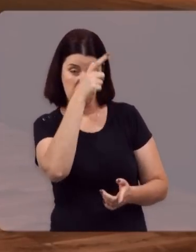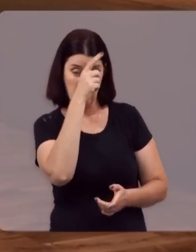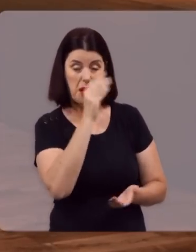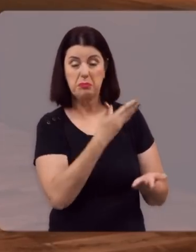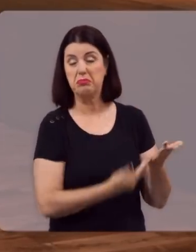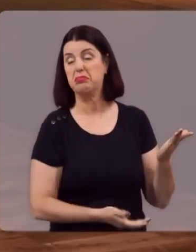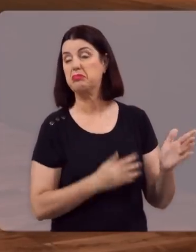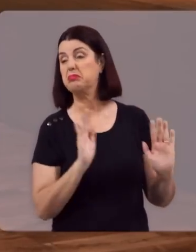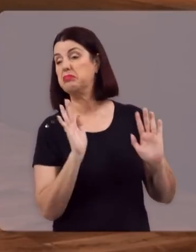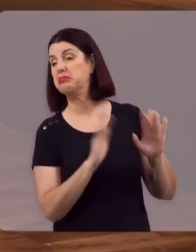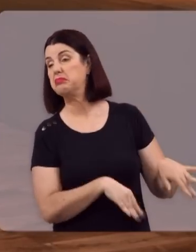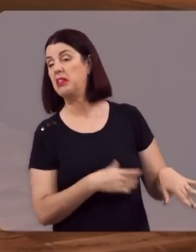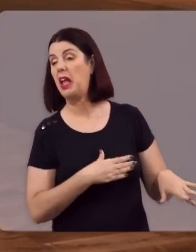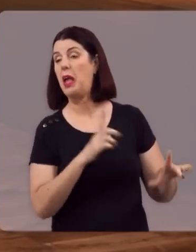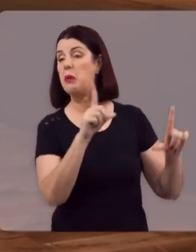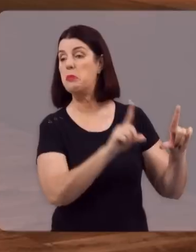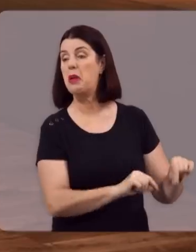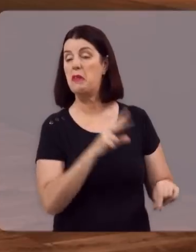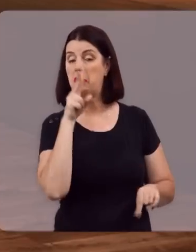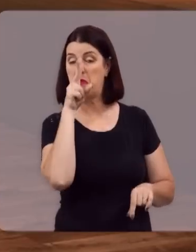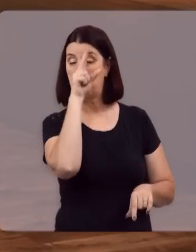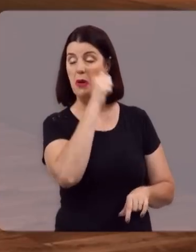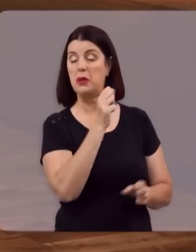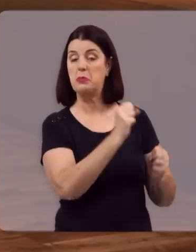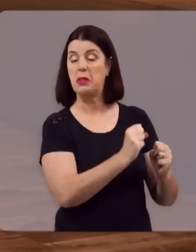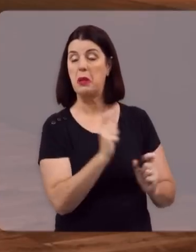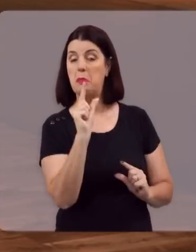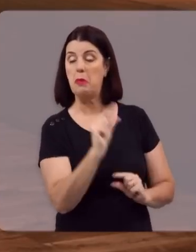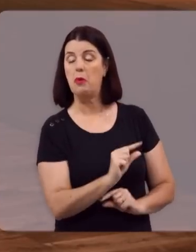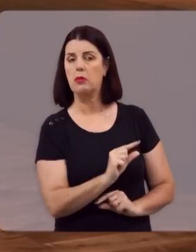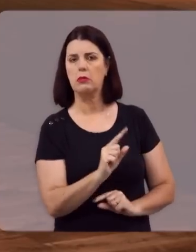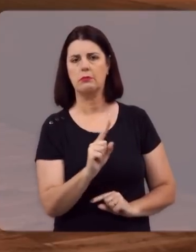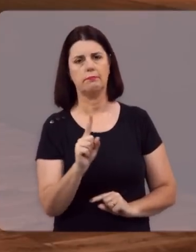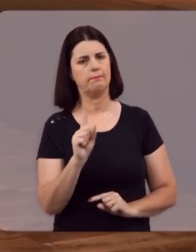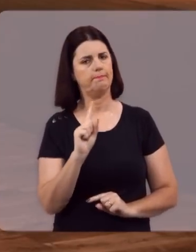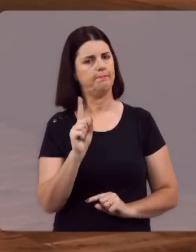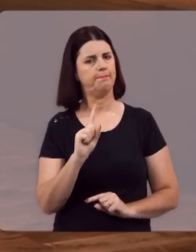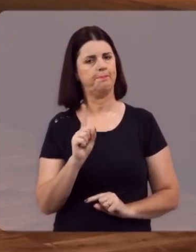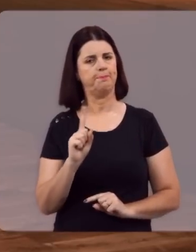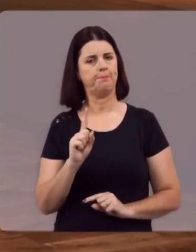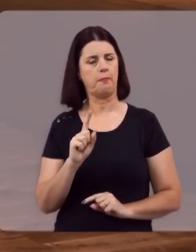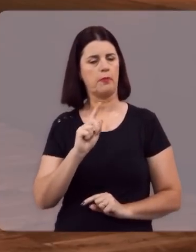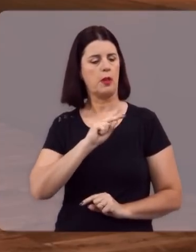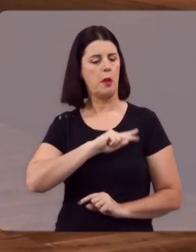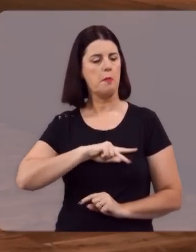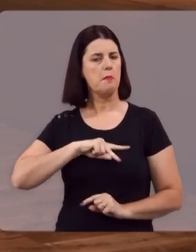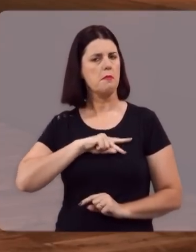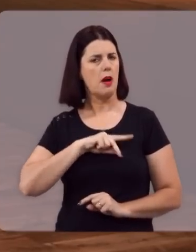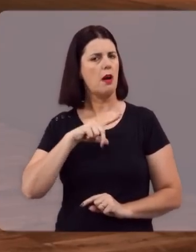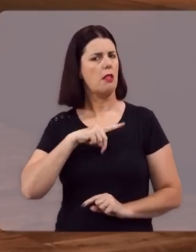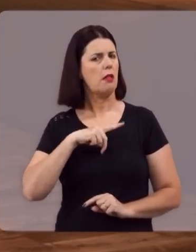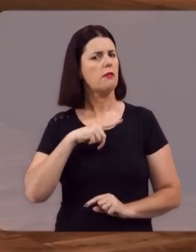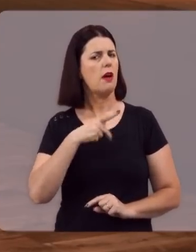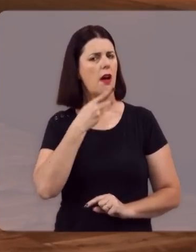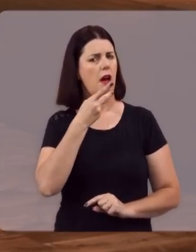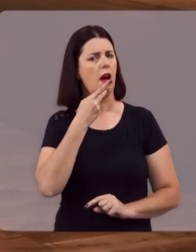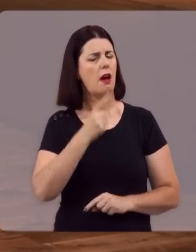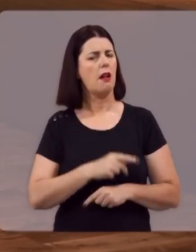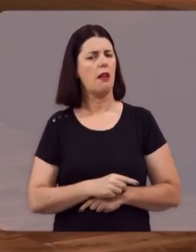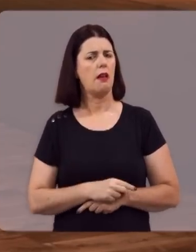menosprezando ou diminuindo a força e o poder deste inimigo. Paulo diz que nós não devemos ignorar os seus